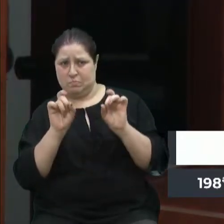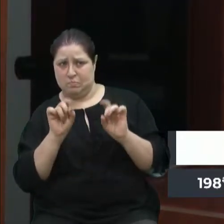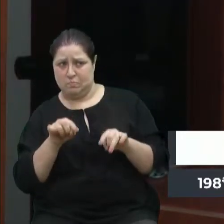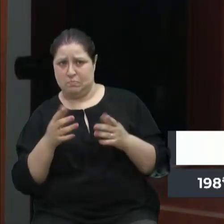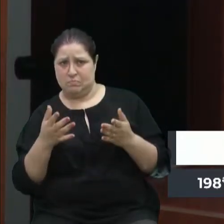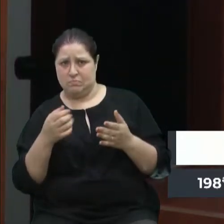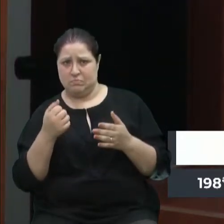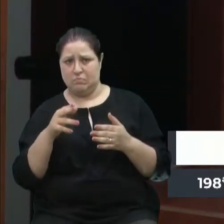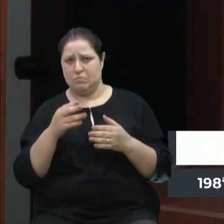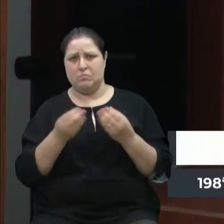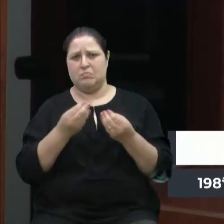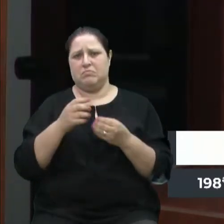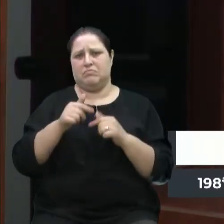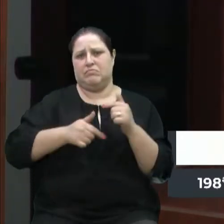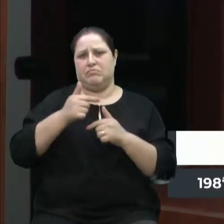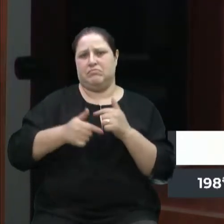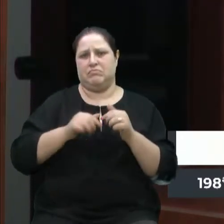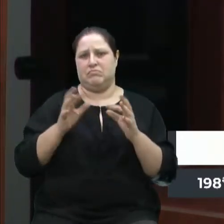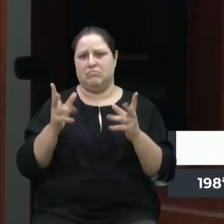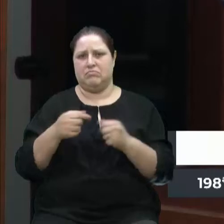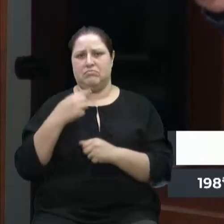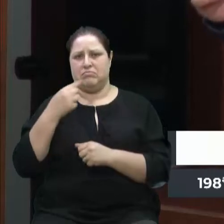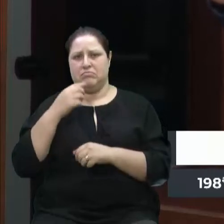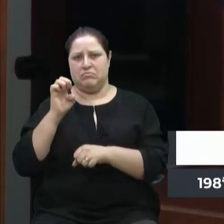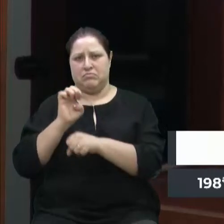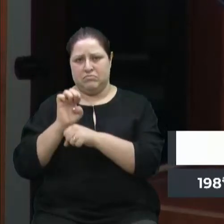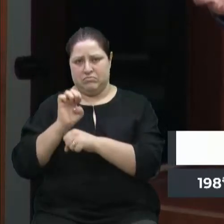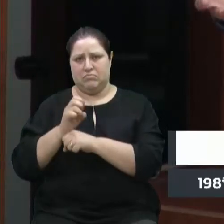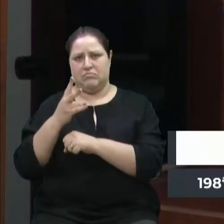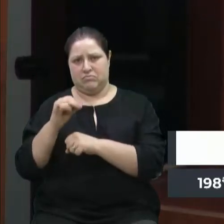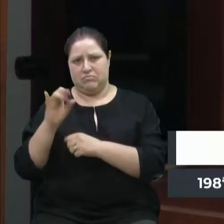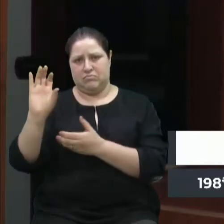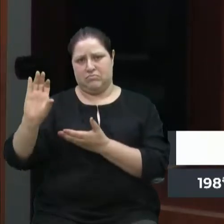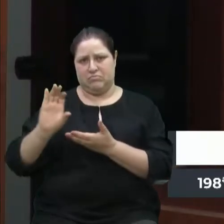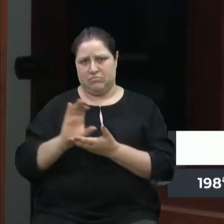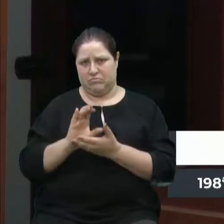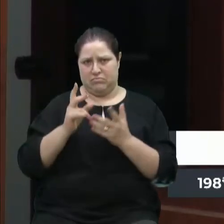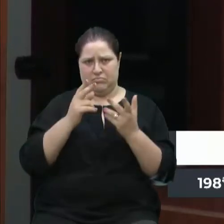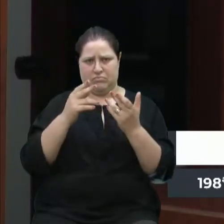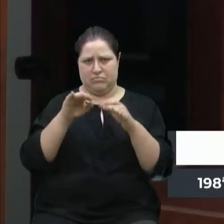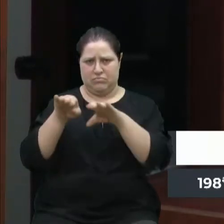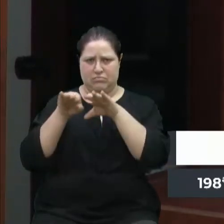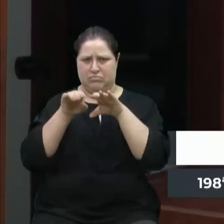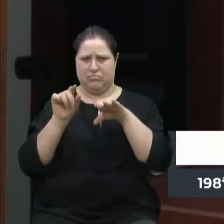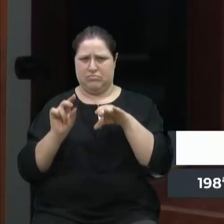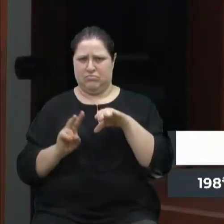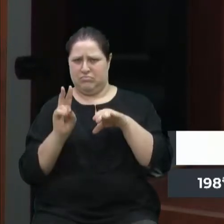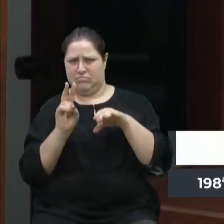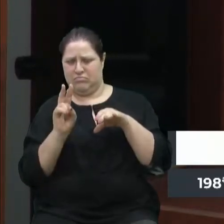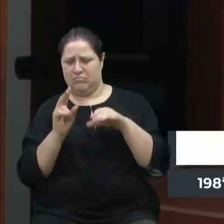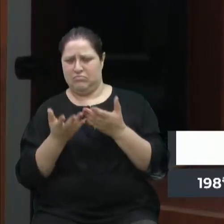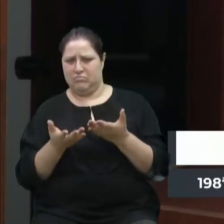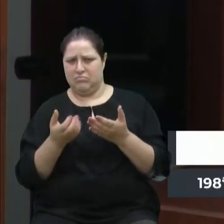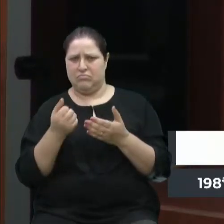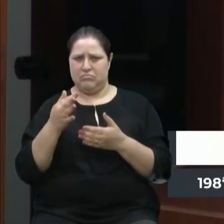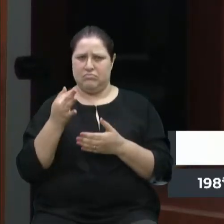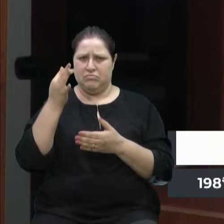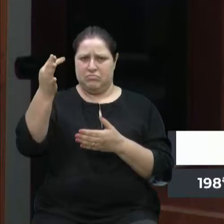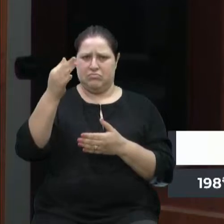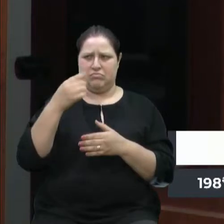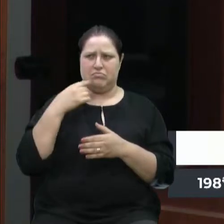para trabalhar de que forma? Todos os deputados estaduais que concorrerão receberão os mesmos recursos? Os deputados